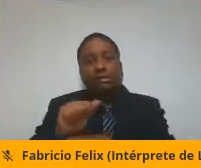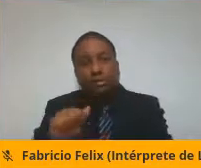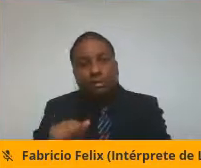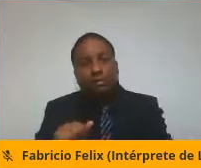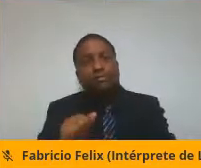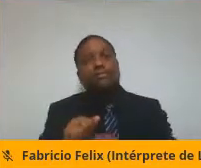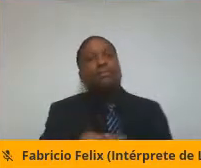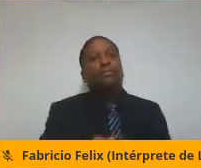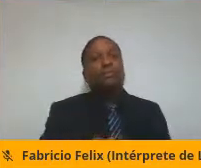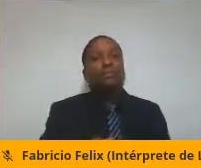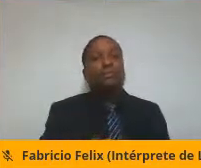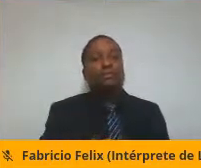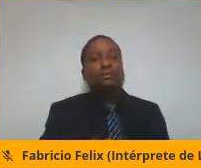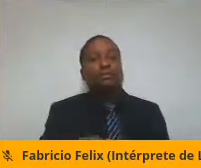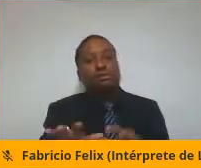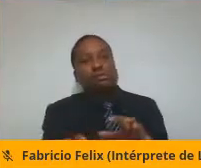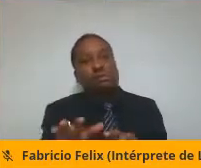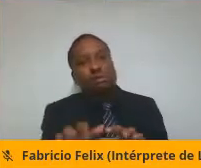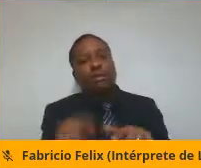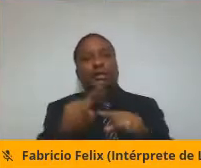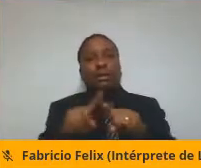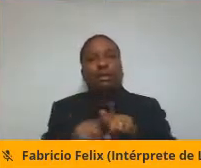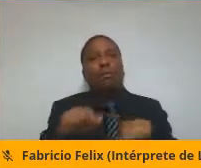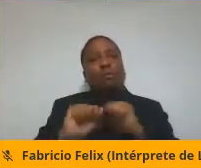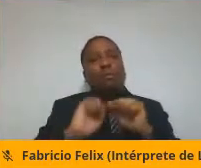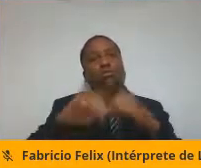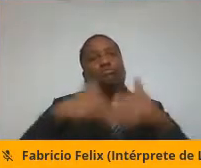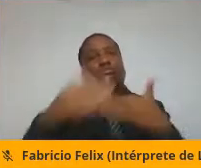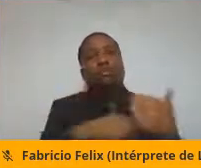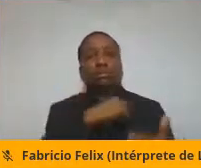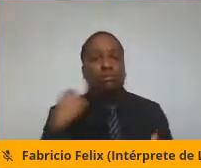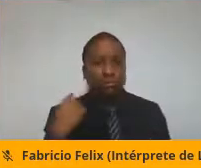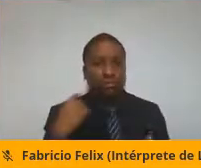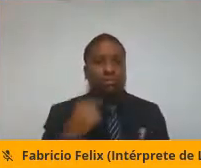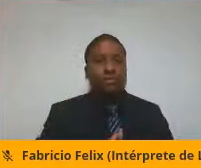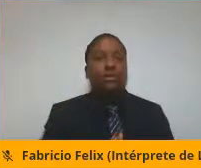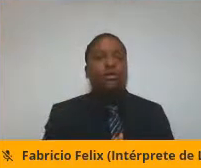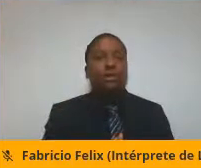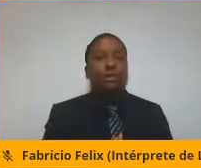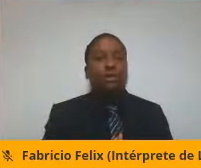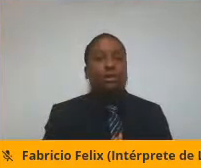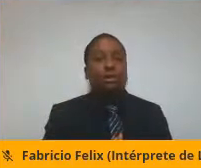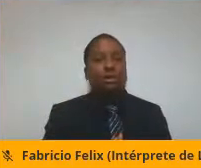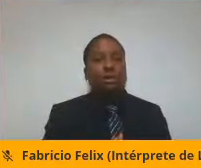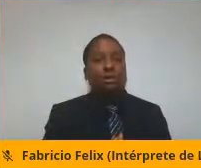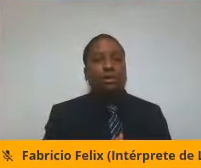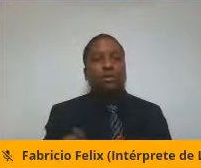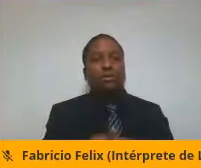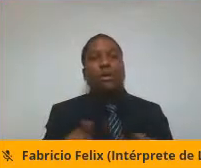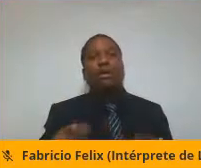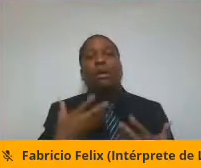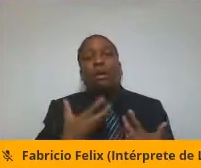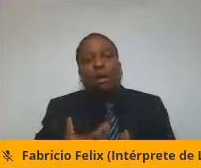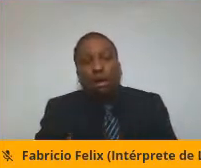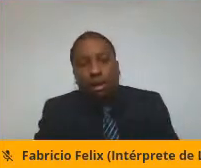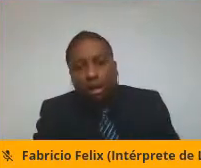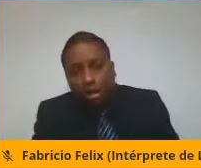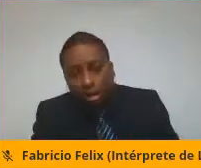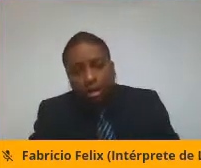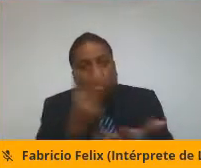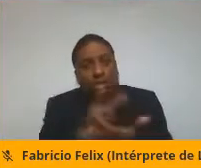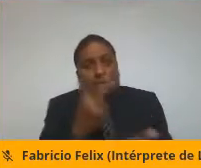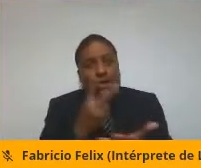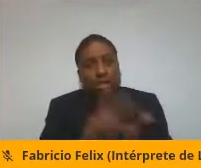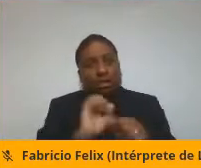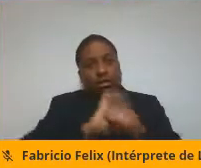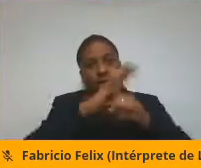levar à morte se não for tratado imediatamente. É muito comum os pacientes desenvolverem a chamada fadiga crônica, é aquele paciente que teve Covid e